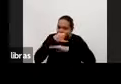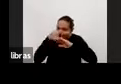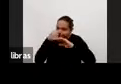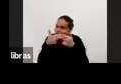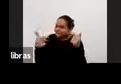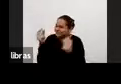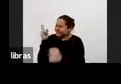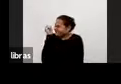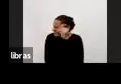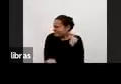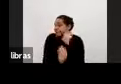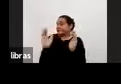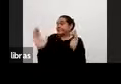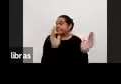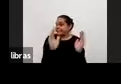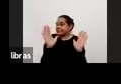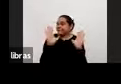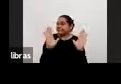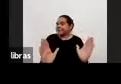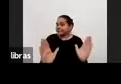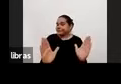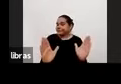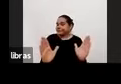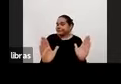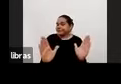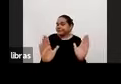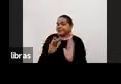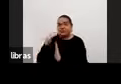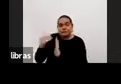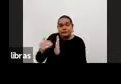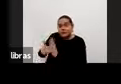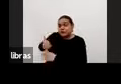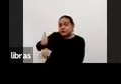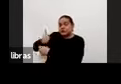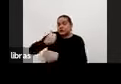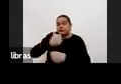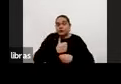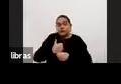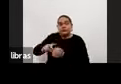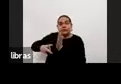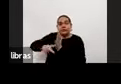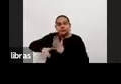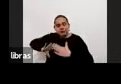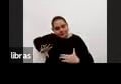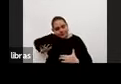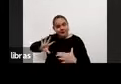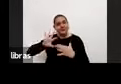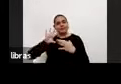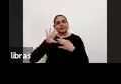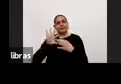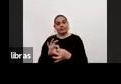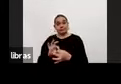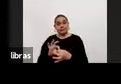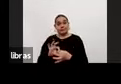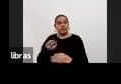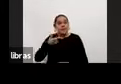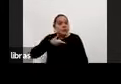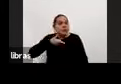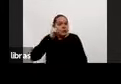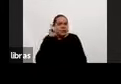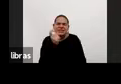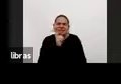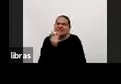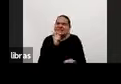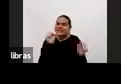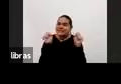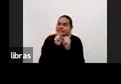Miguel, a esposa do Miguel, a diretoria do sindicato se mobilizaram e ontem, na fria noite